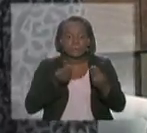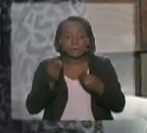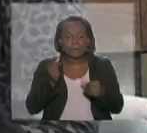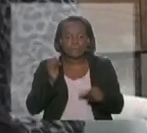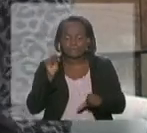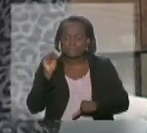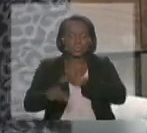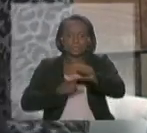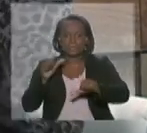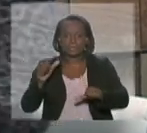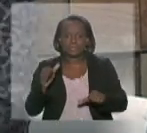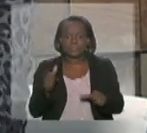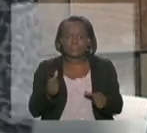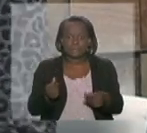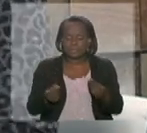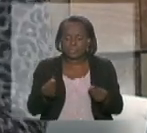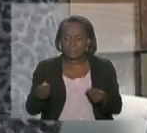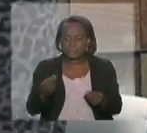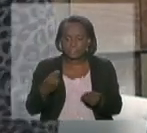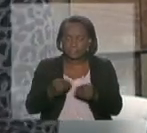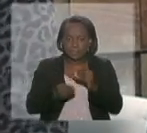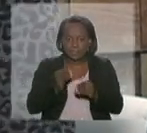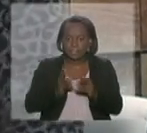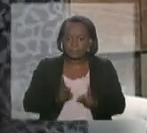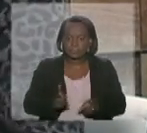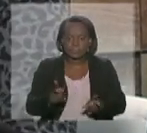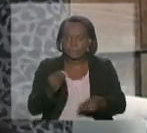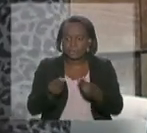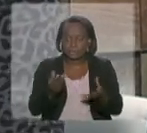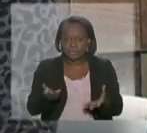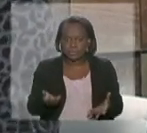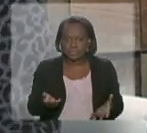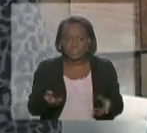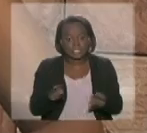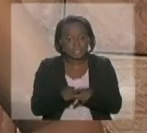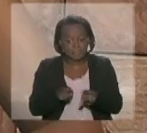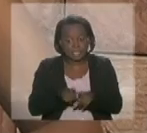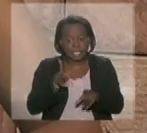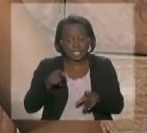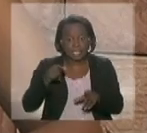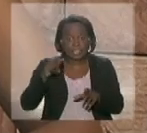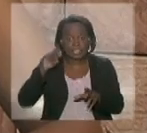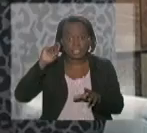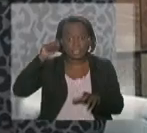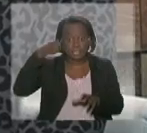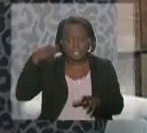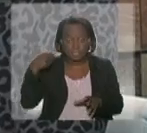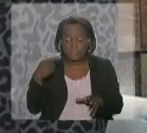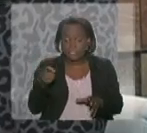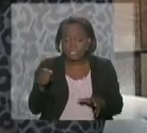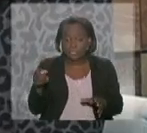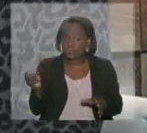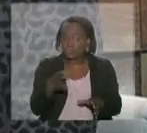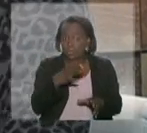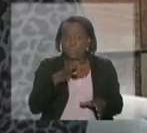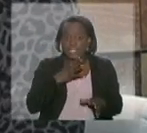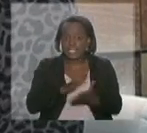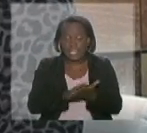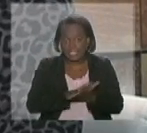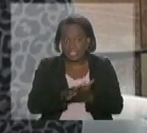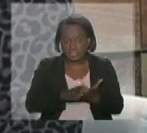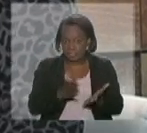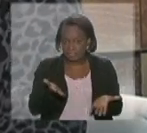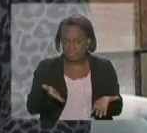quero saber de você como é que virou aconteceu essa virada como é que a coisa foi acontecendo e se tratando de uma atriz podemos dizer